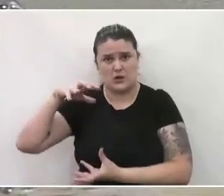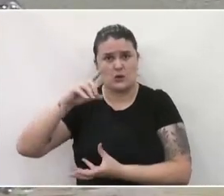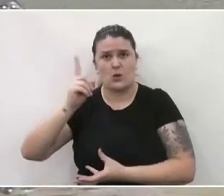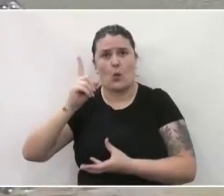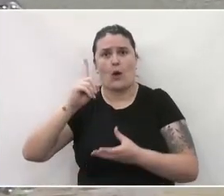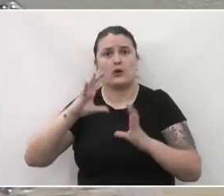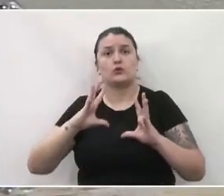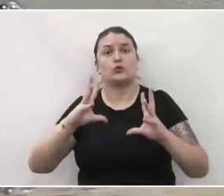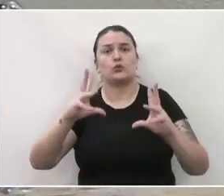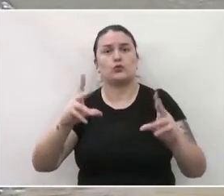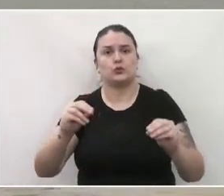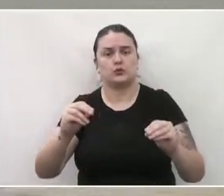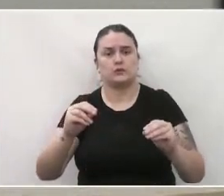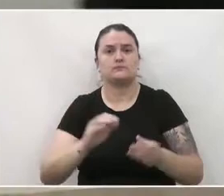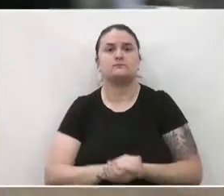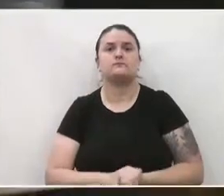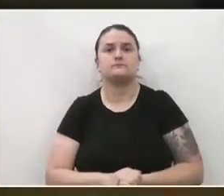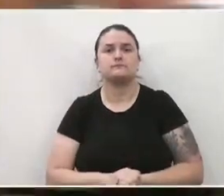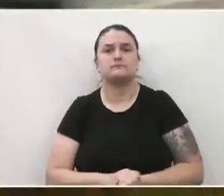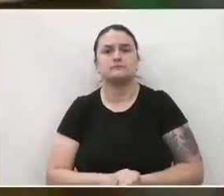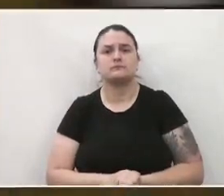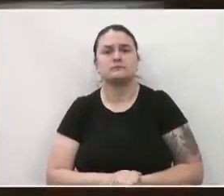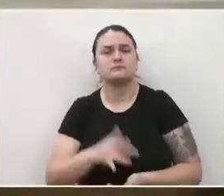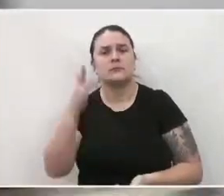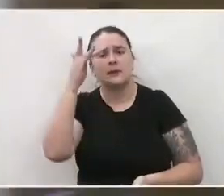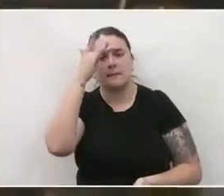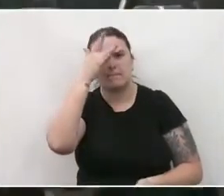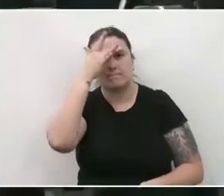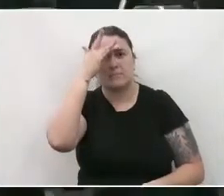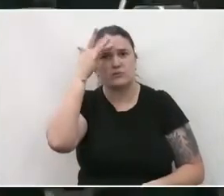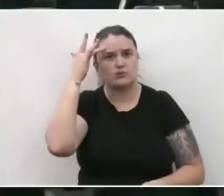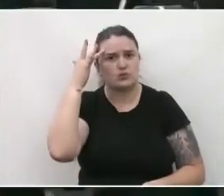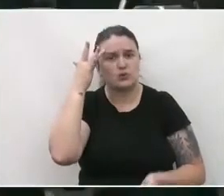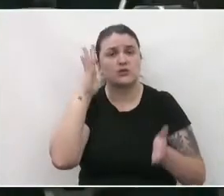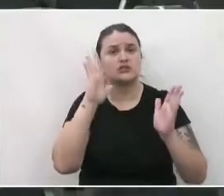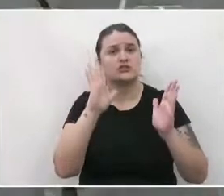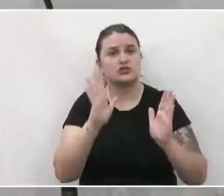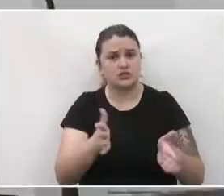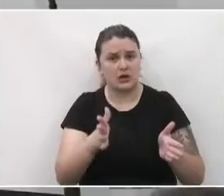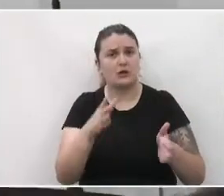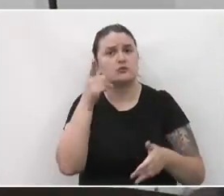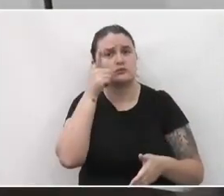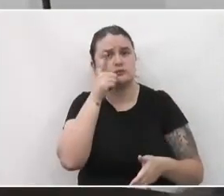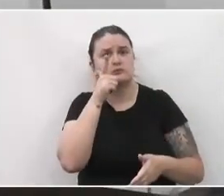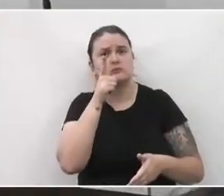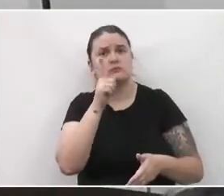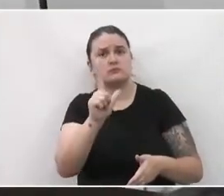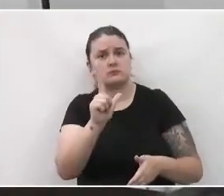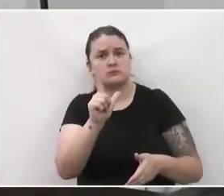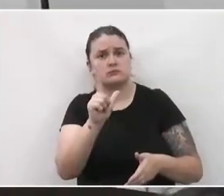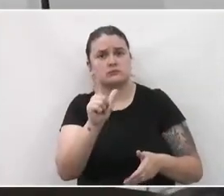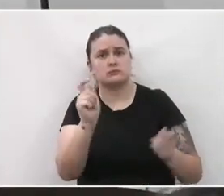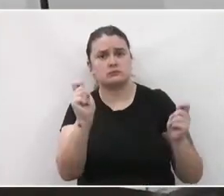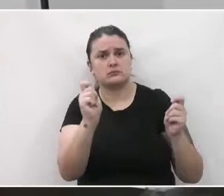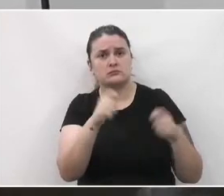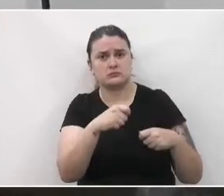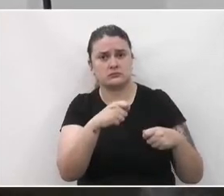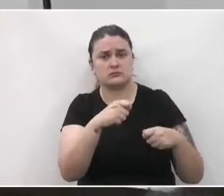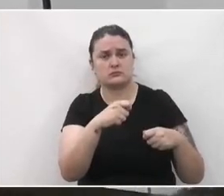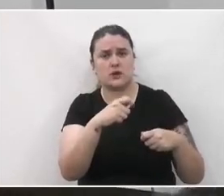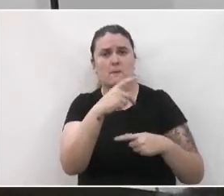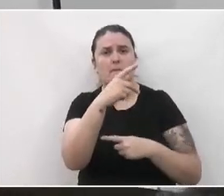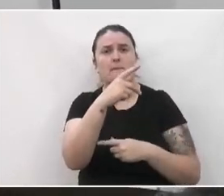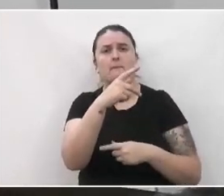geral, né? Na verdade, assim, esses são índices das pessoas que já foram contempladas no Programa